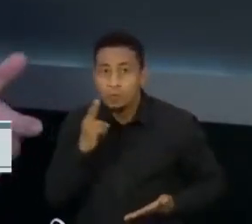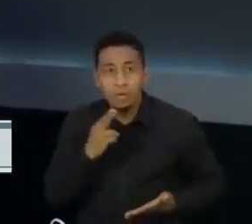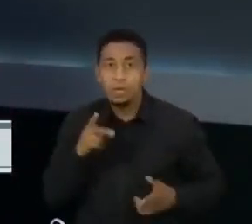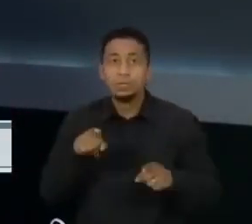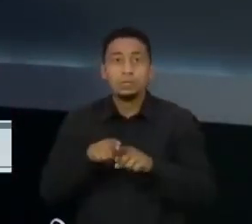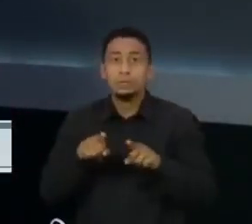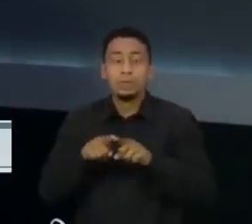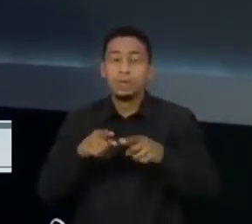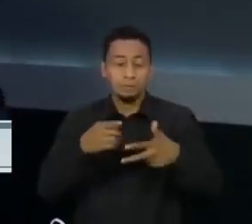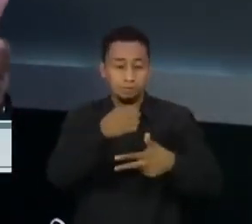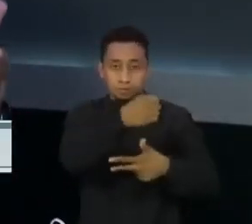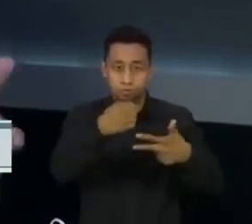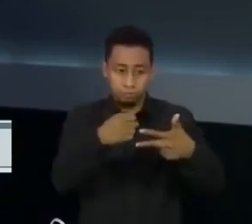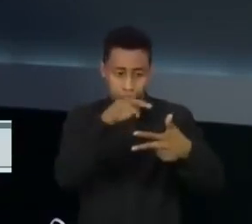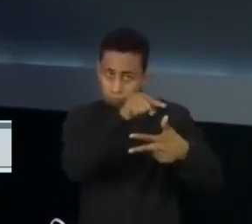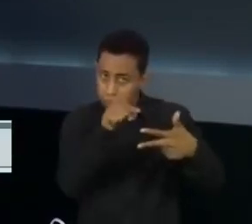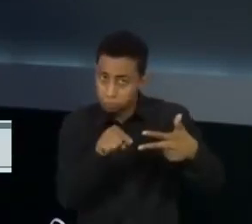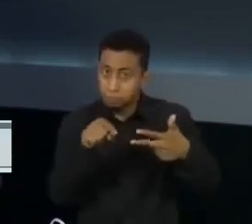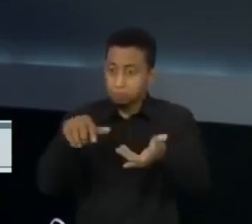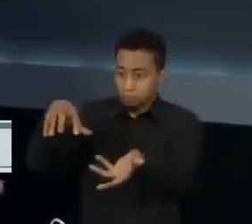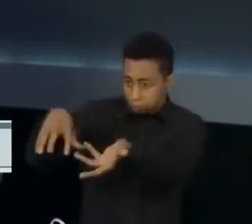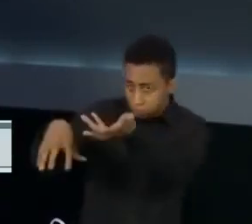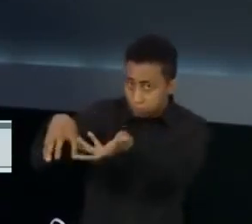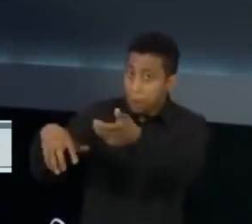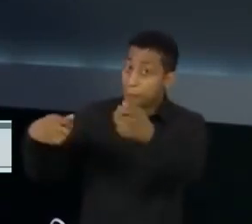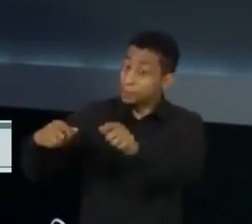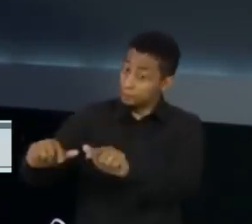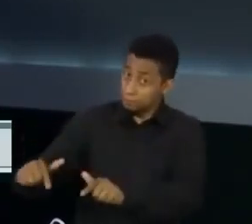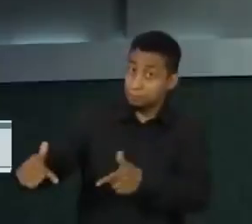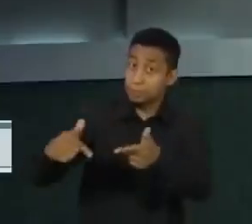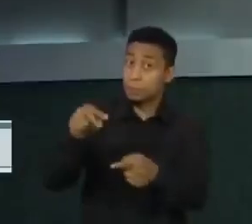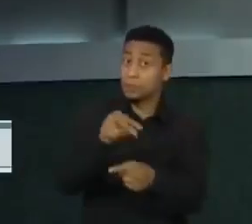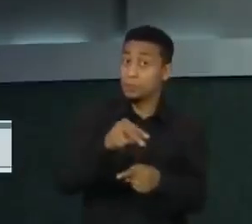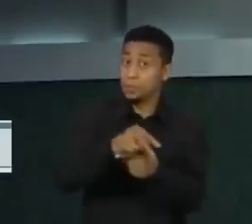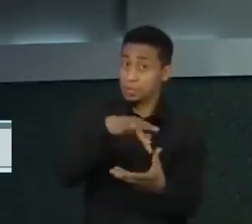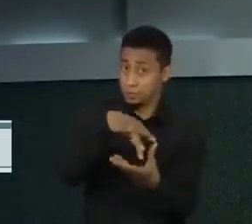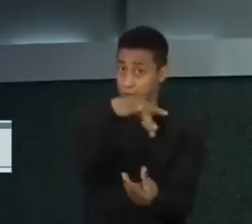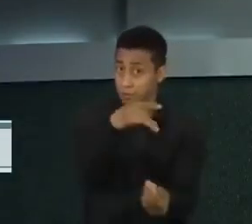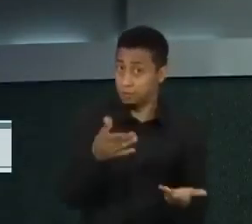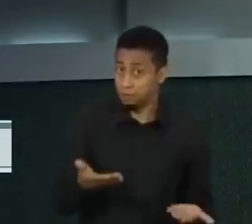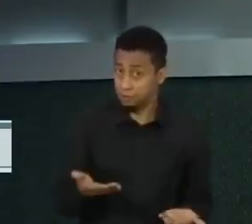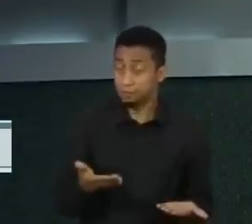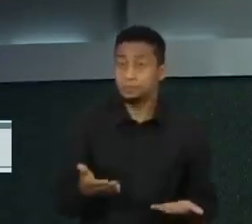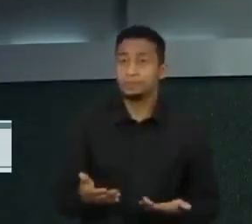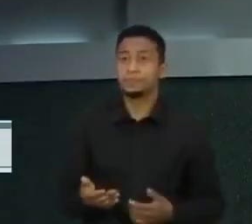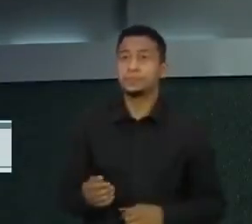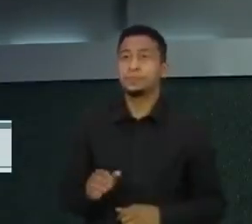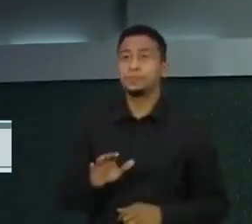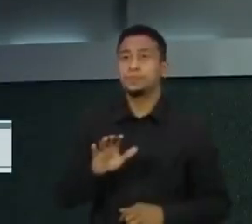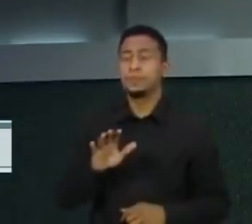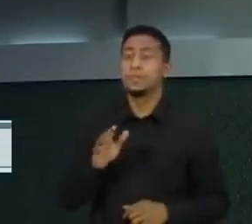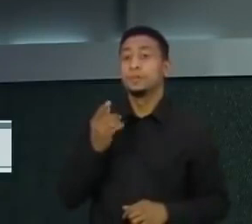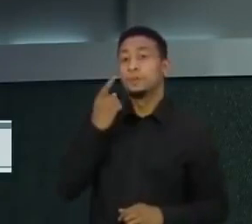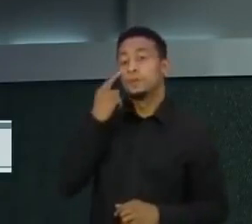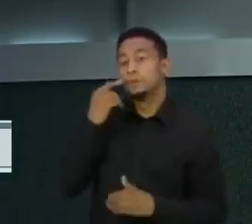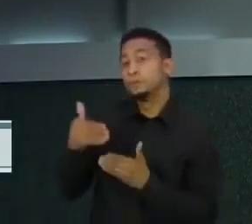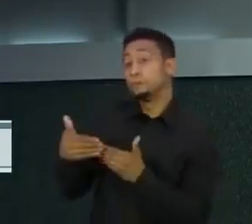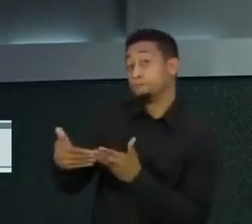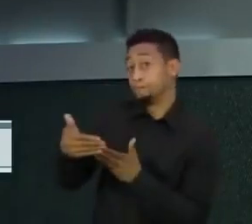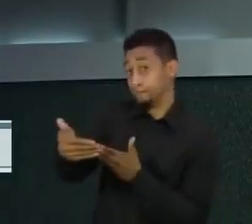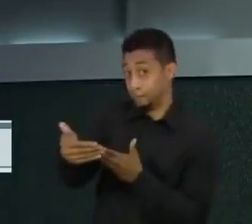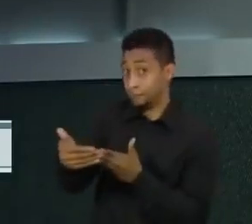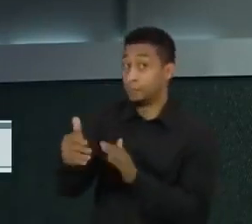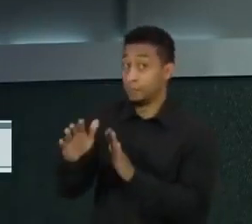instituições democráticas precisam demonstrar para preservar a democracia? Olha, a gente vai conseguir medir isso a partir